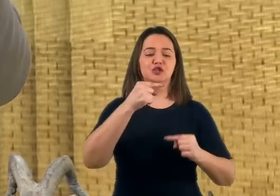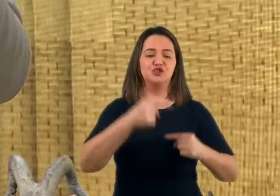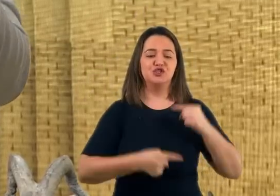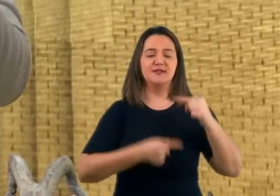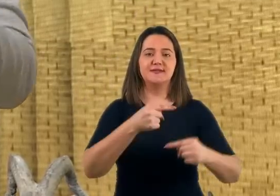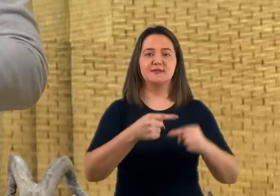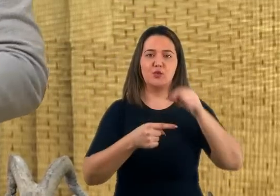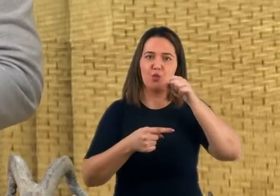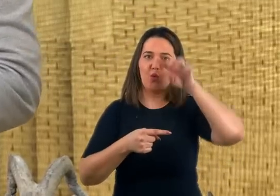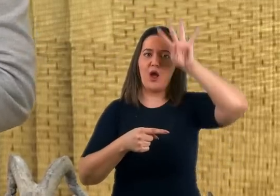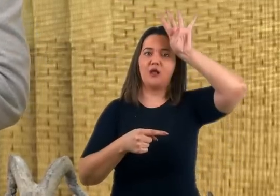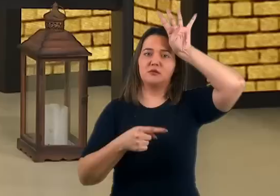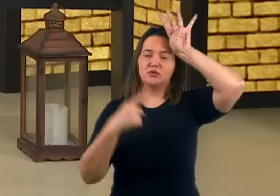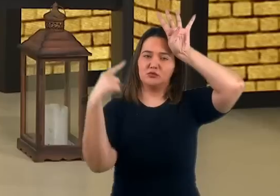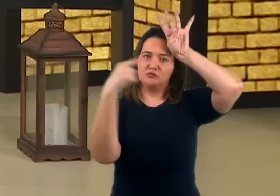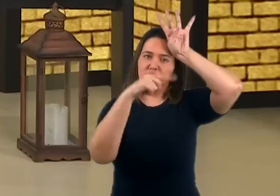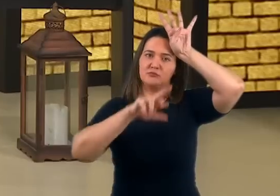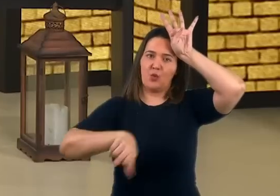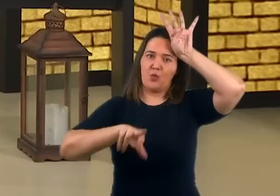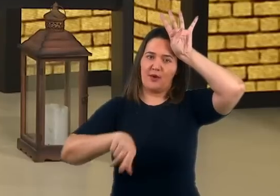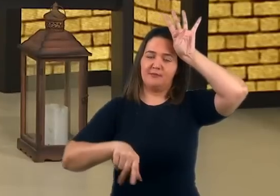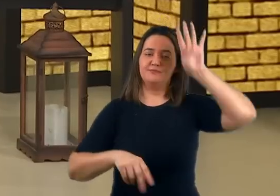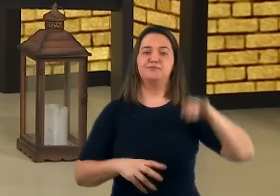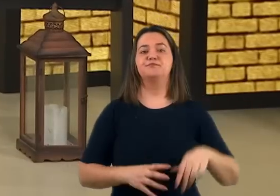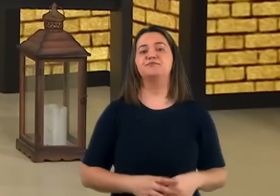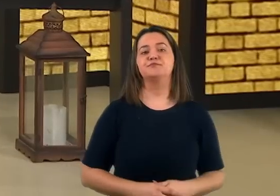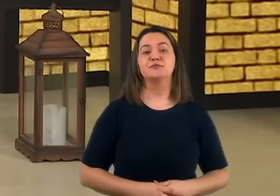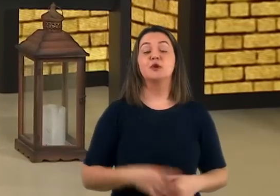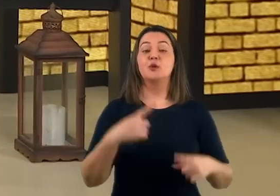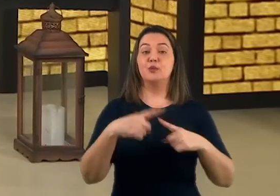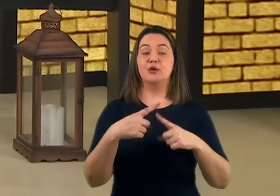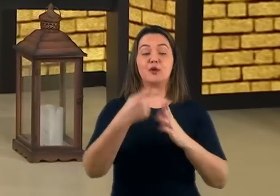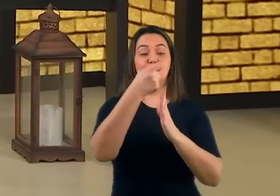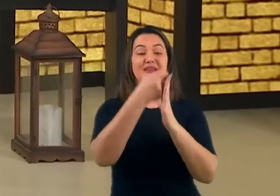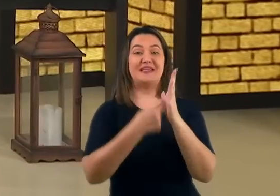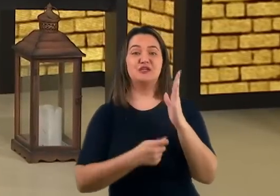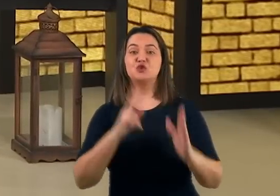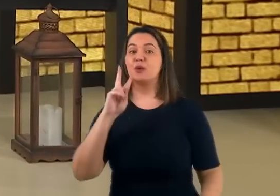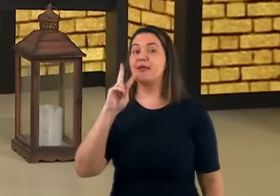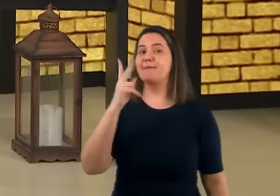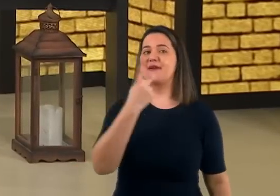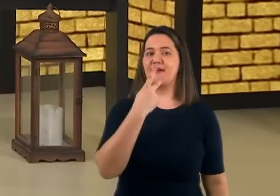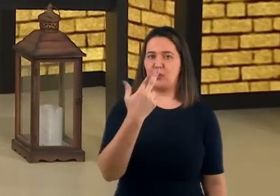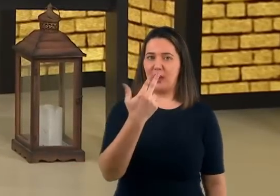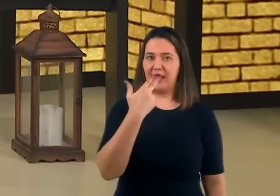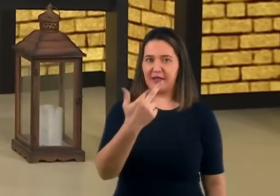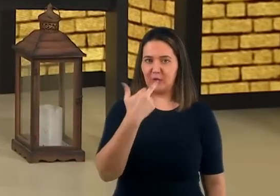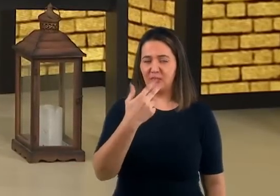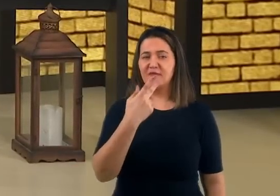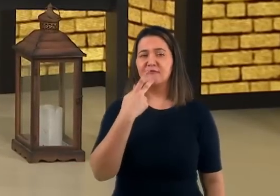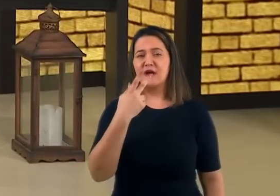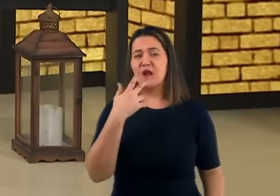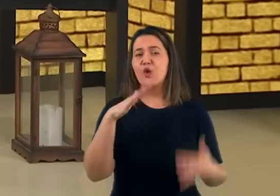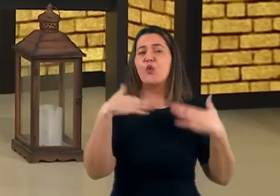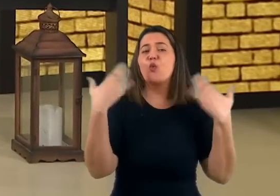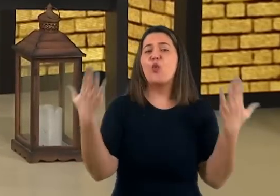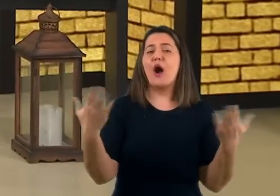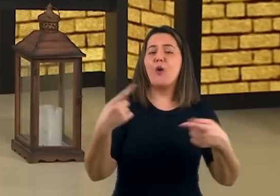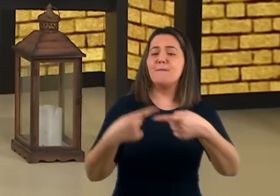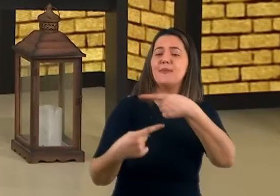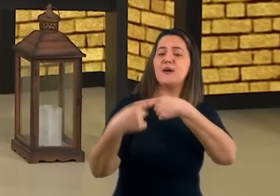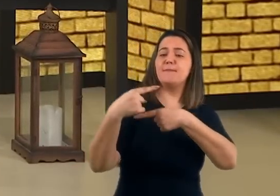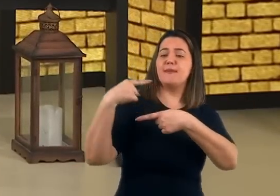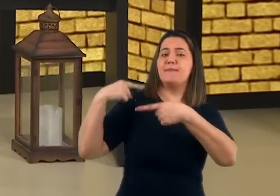bode. Sabe por quê? O texto em hebraico não especifica de qual possível